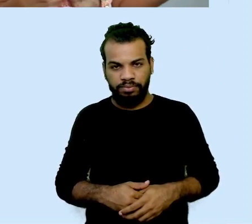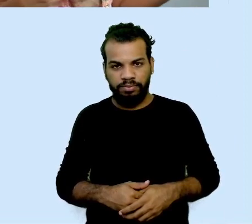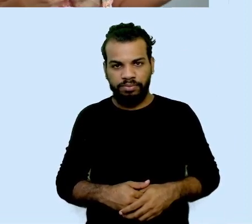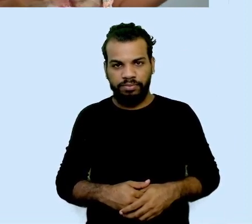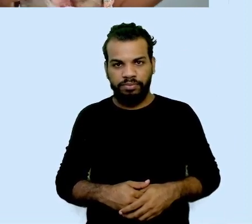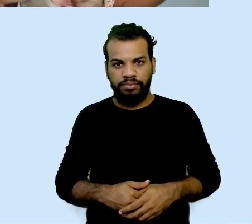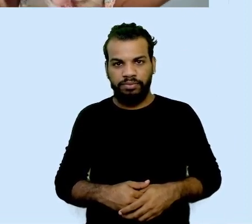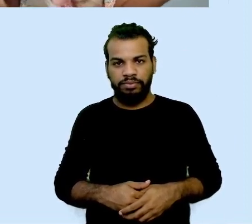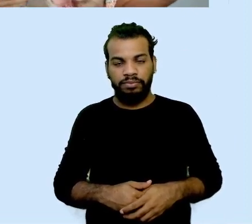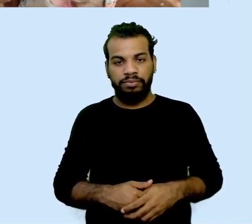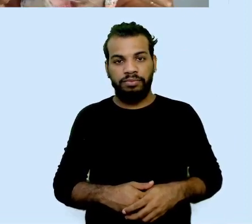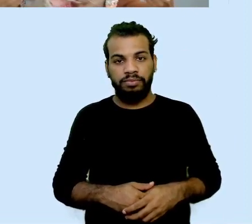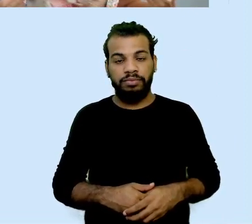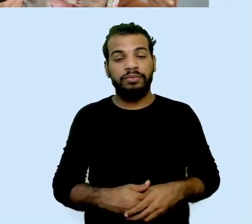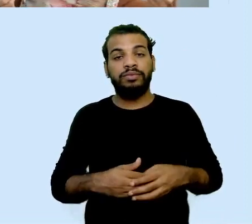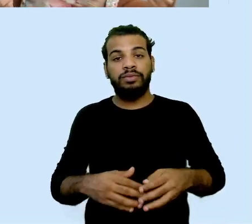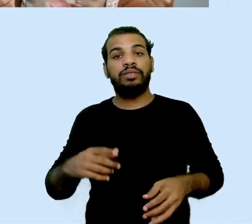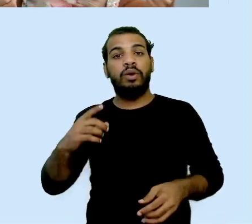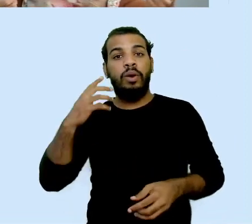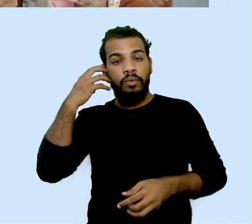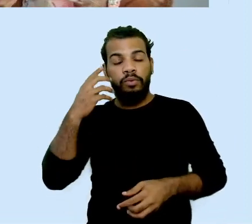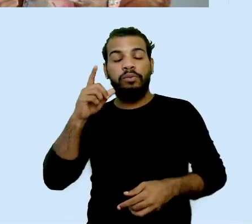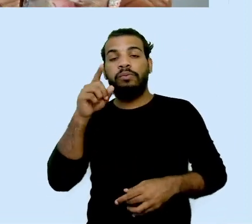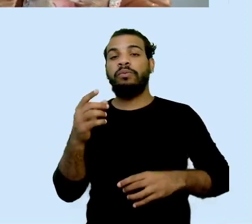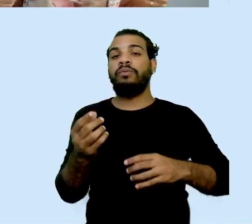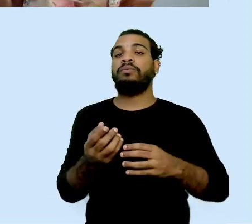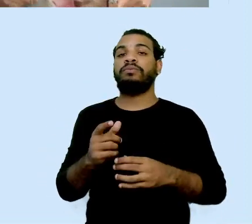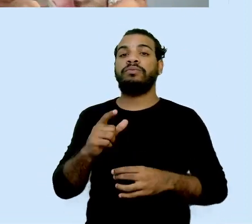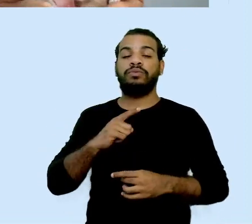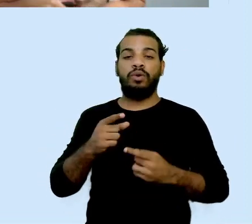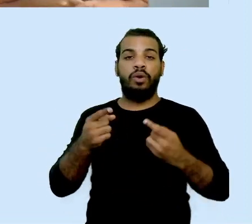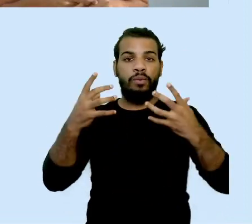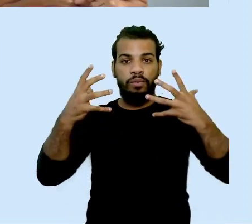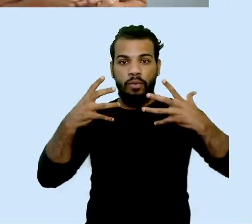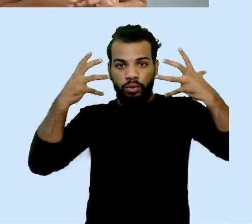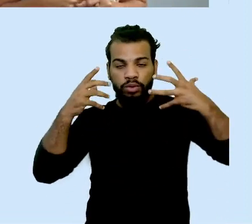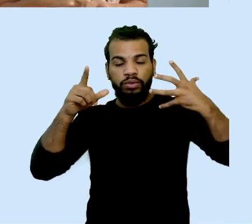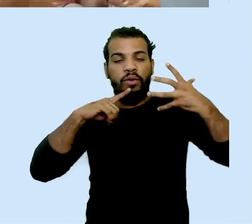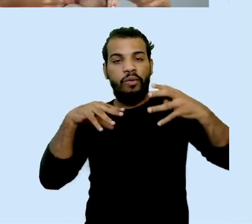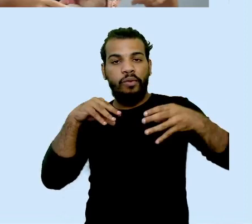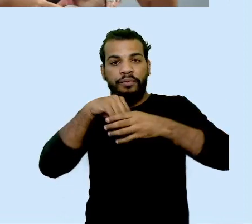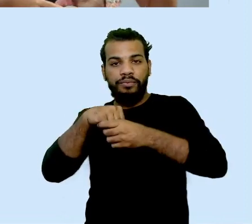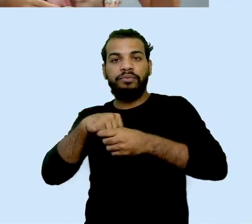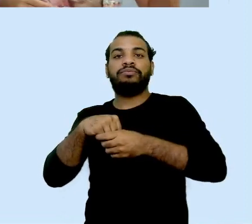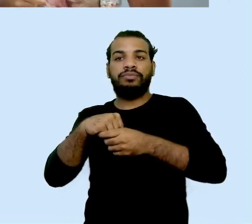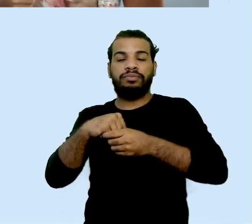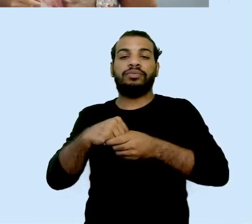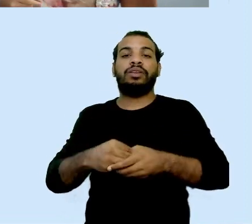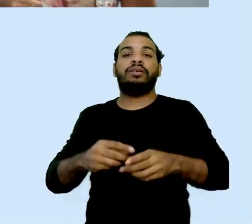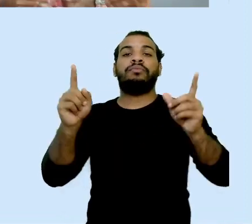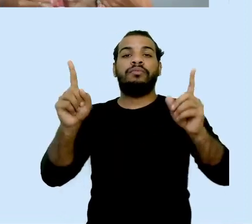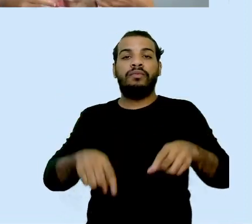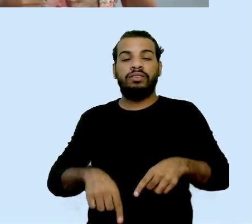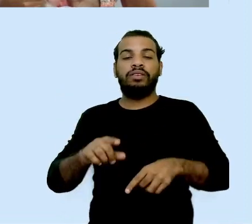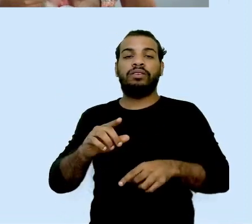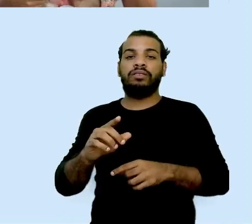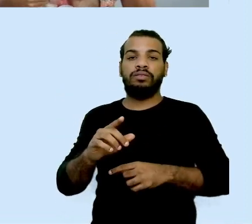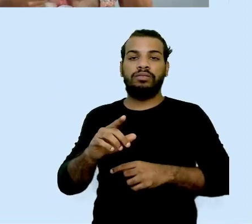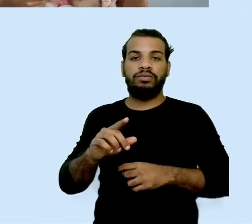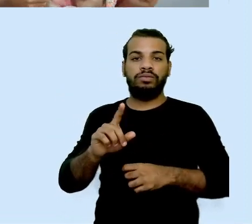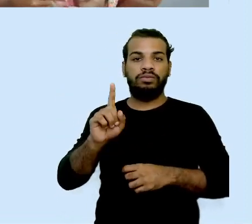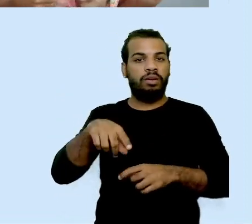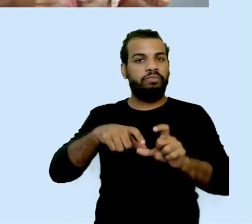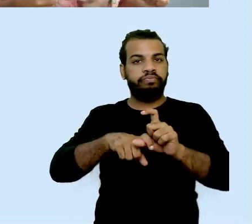para a música uma escola voltada para a composição, que usa os recursos da composição, mas que se consolida de